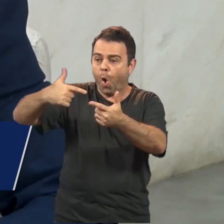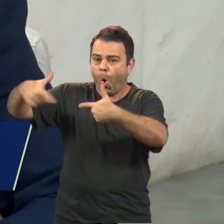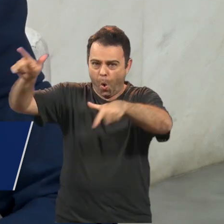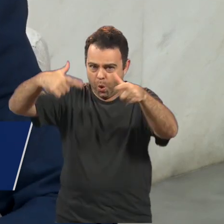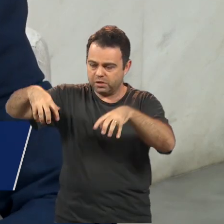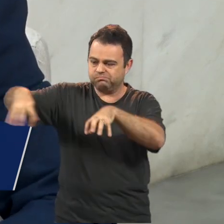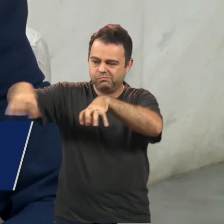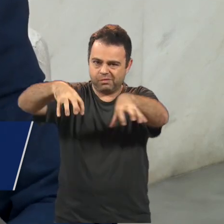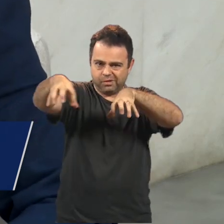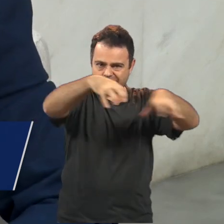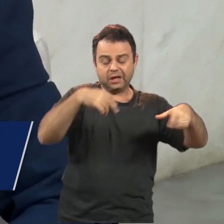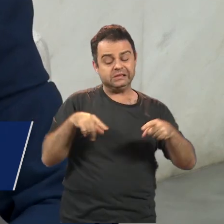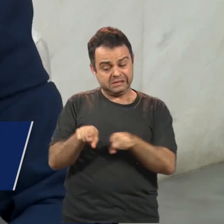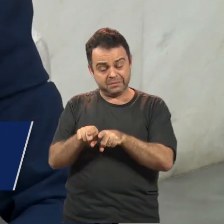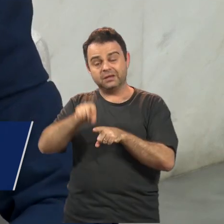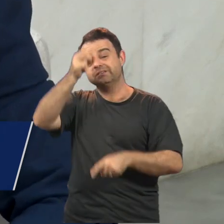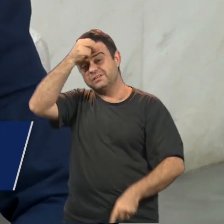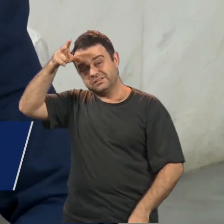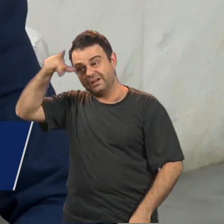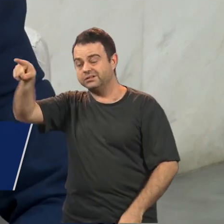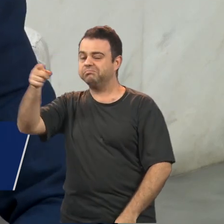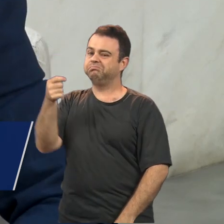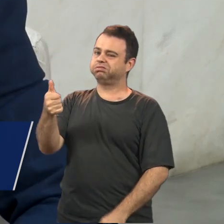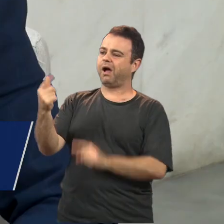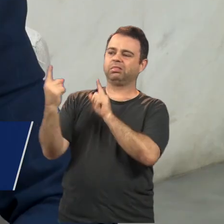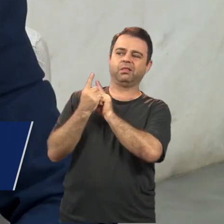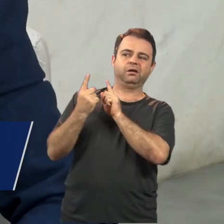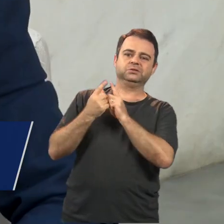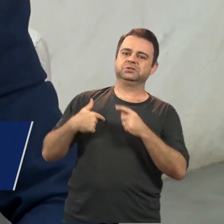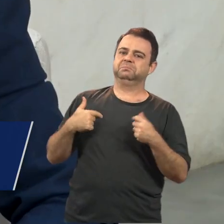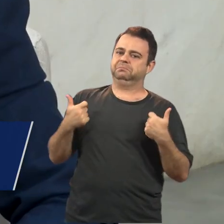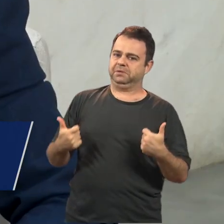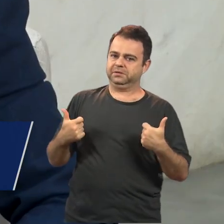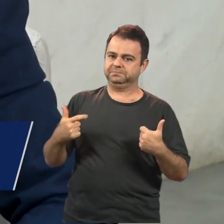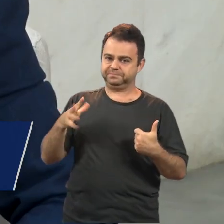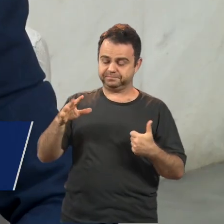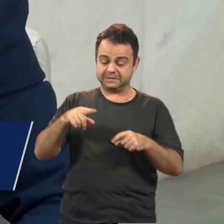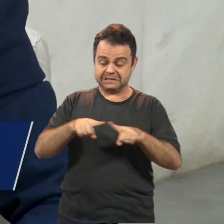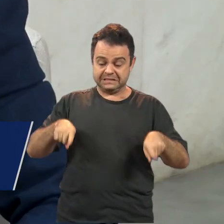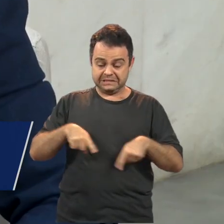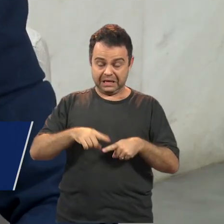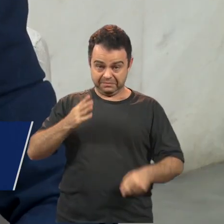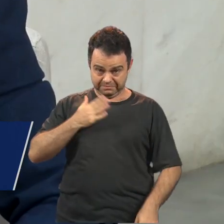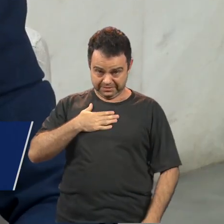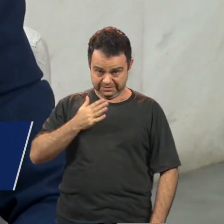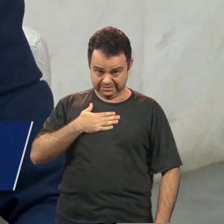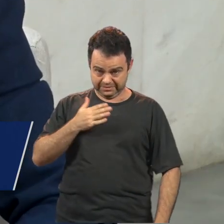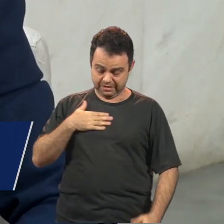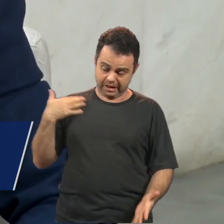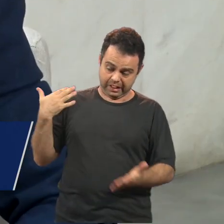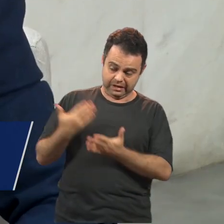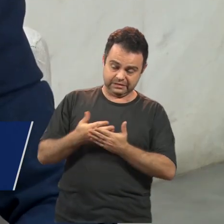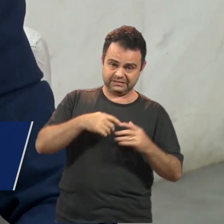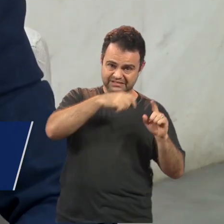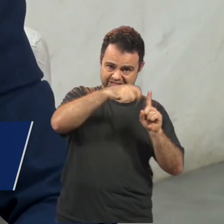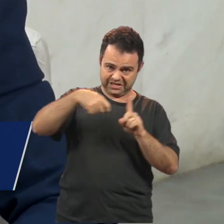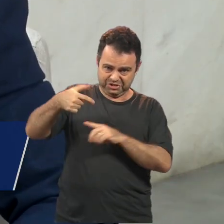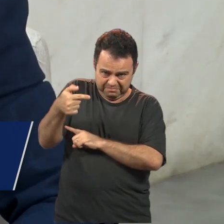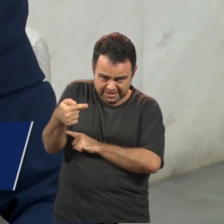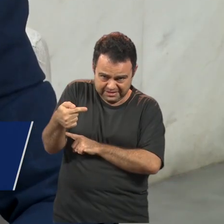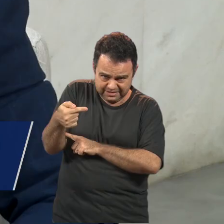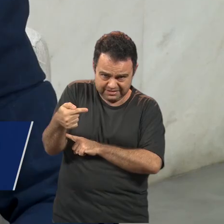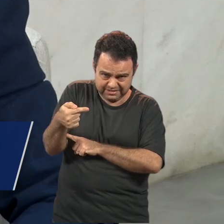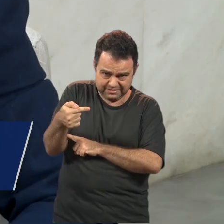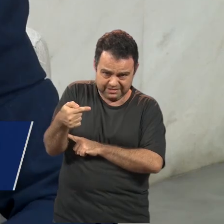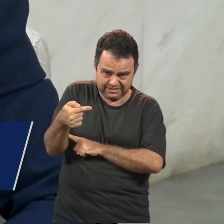que sempre estão ali para nos atender. Para você ter uma ideia, só no nosso gabinete, nesses 7 meses,